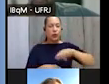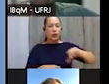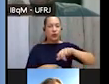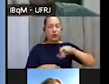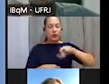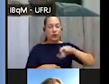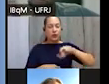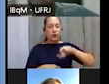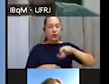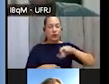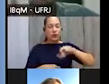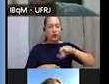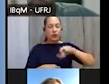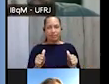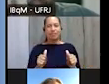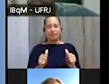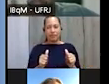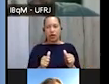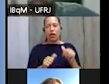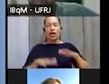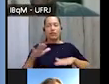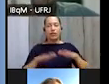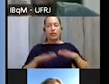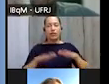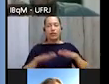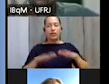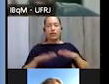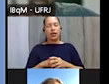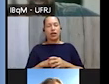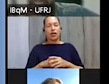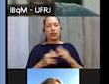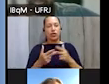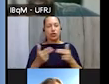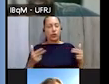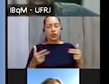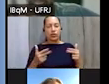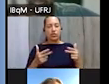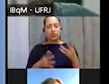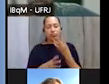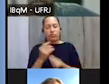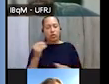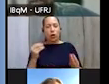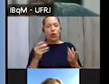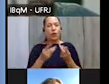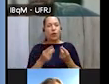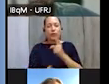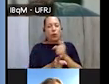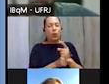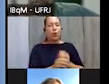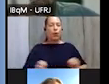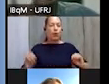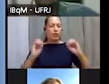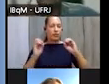clima tropical, muita chuva, muito micro-organismo. Então, muita coisa se perde, né? É interessante. Essa cobertura vegetal grande